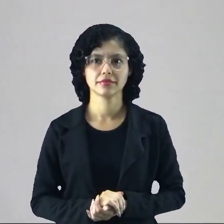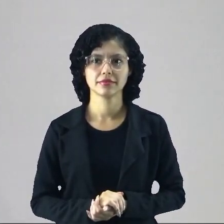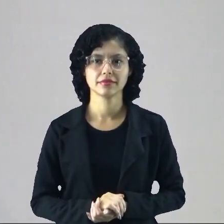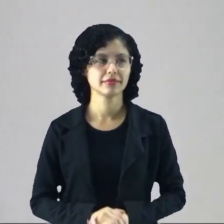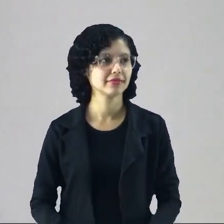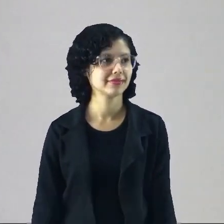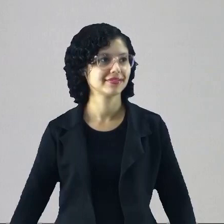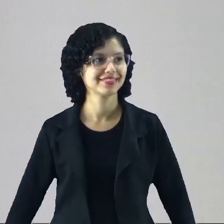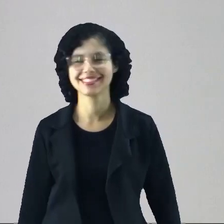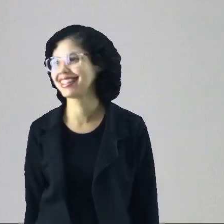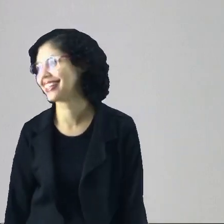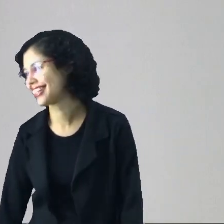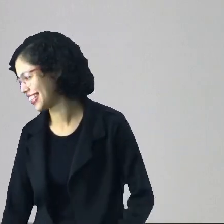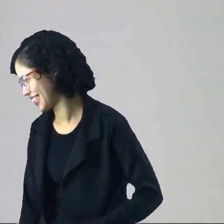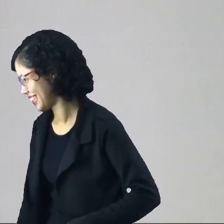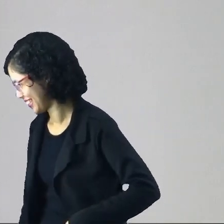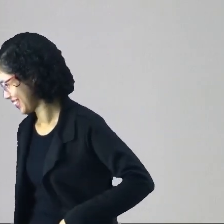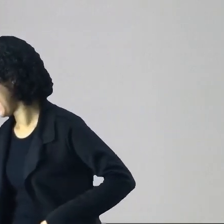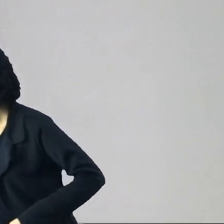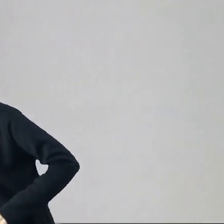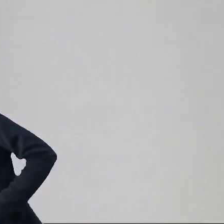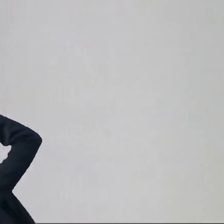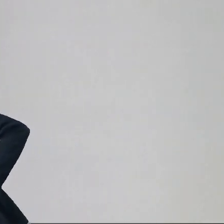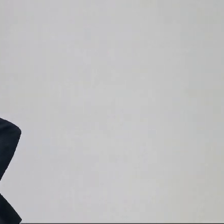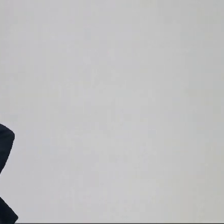perdi a palavra agora